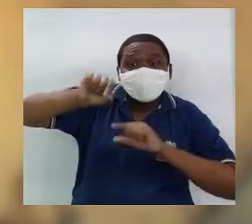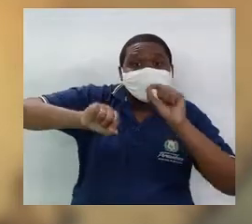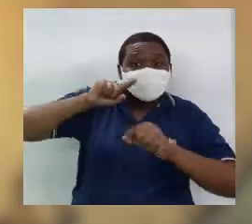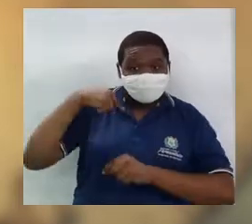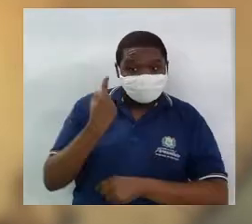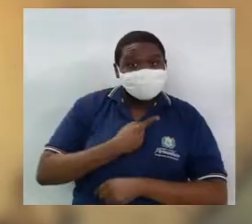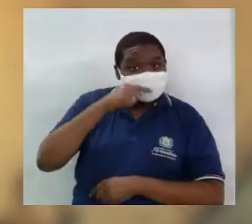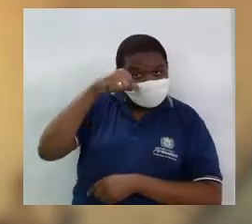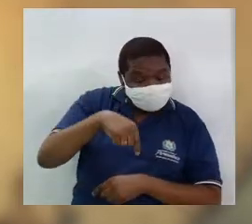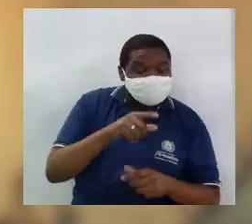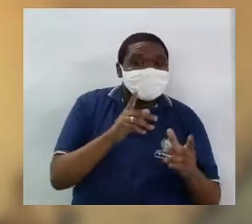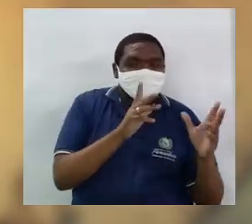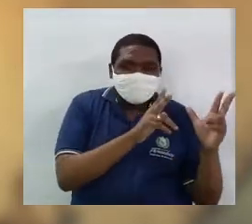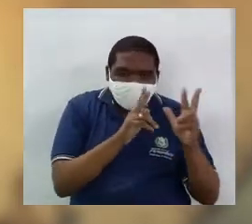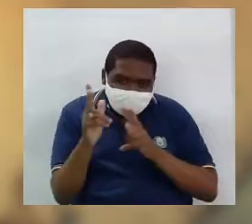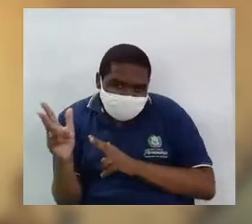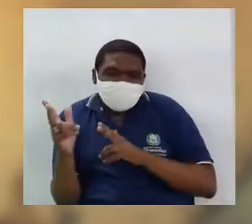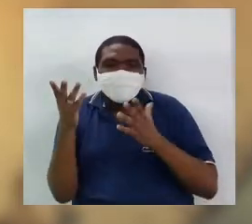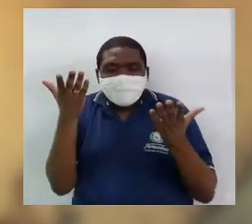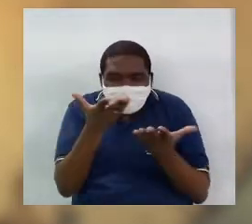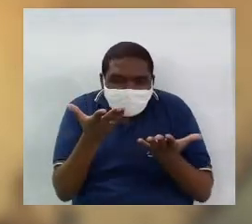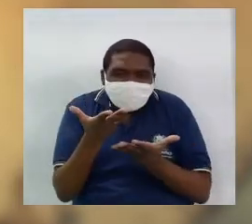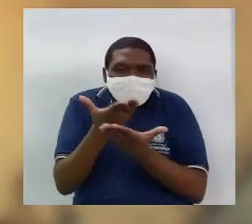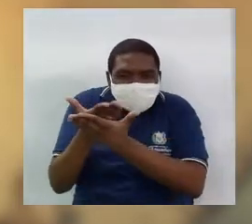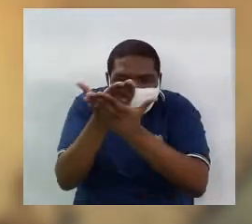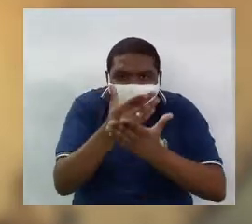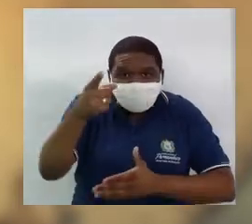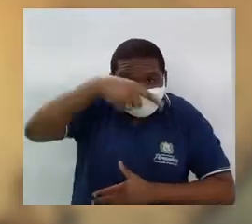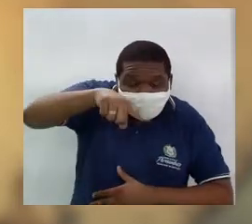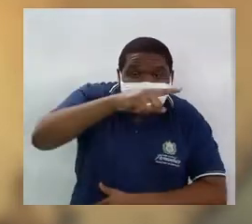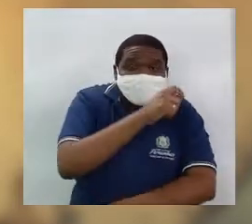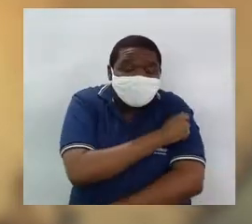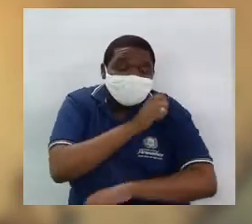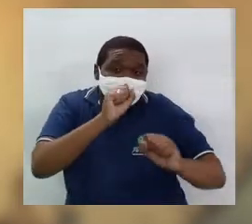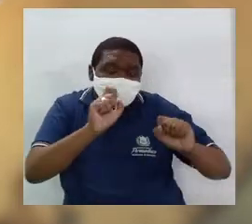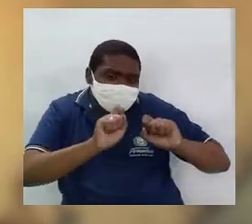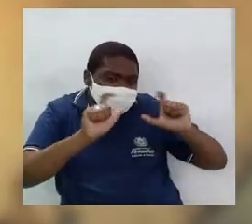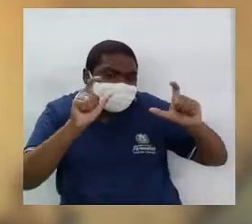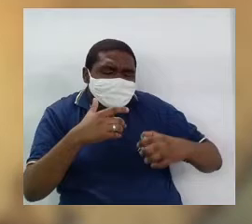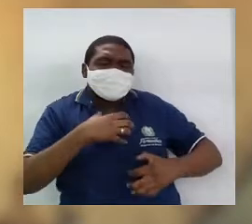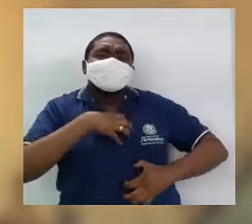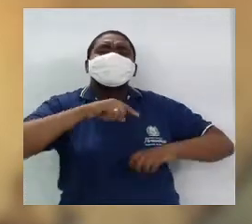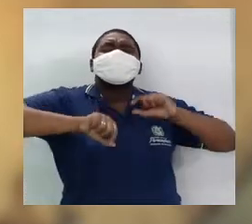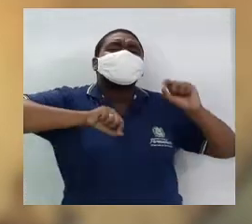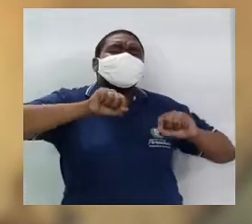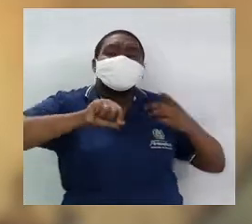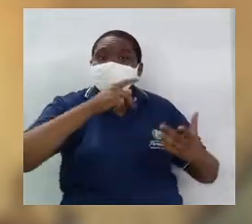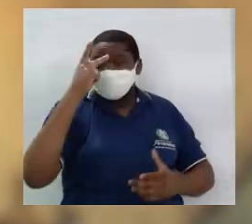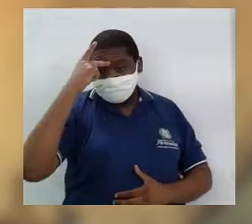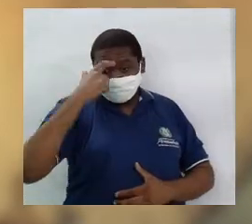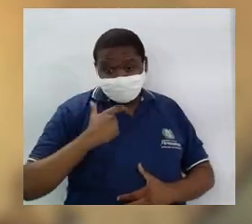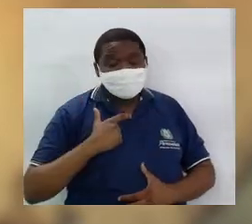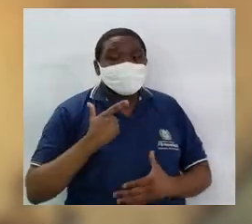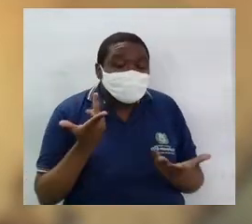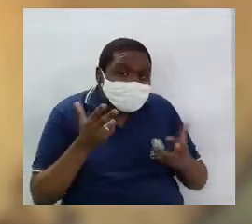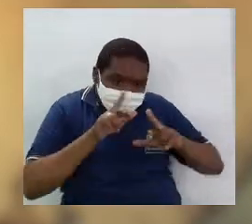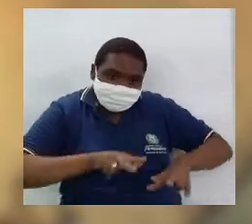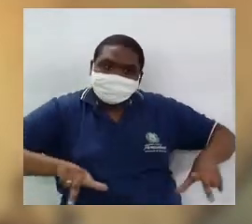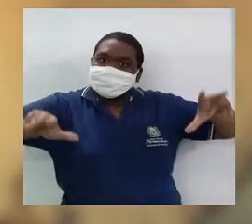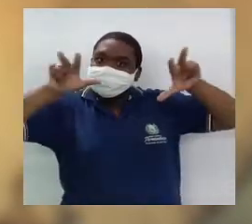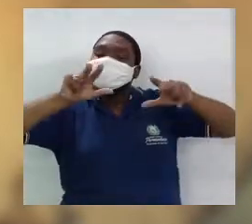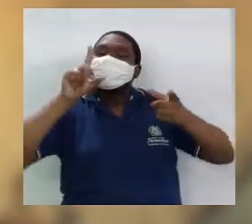nossa série busca o quê? Despertar em você, estudante, o sentimento de que cidadania,